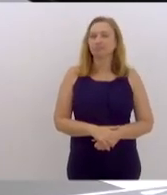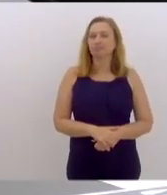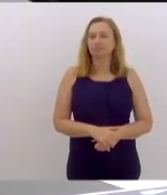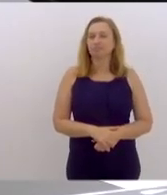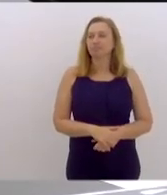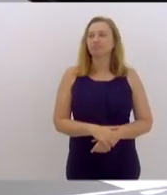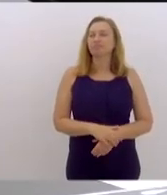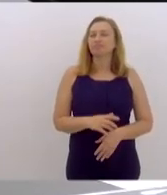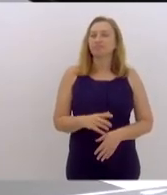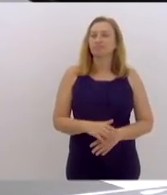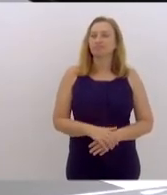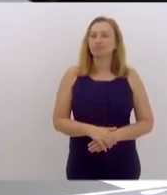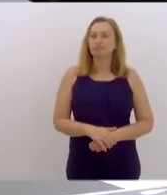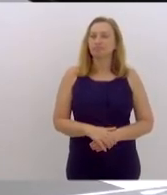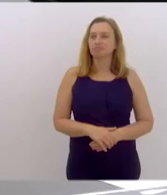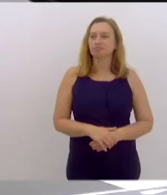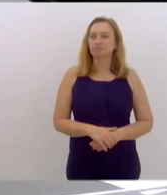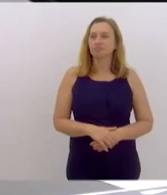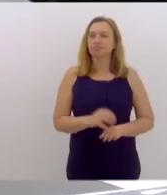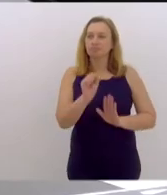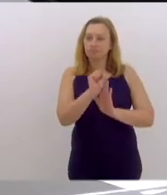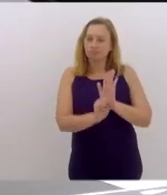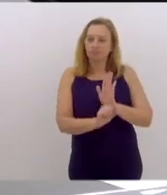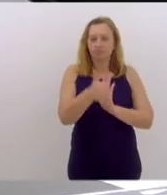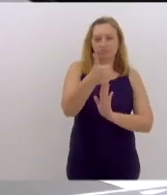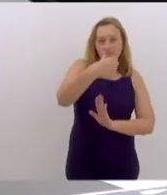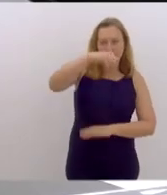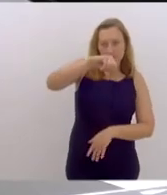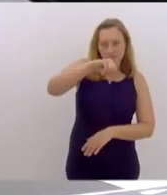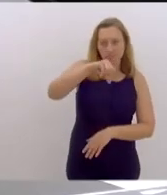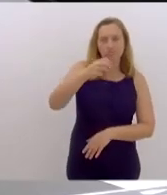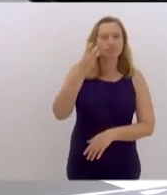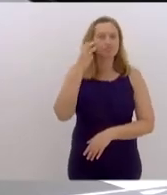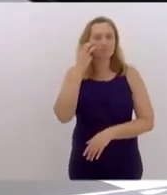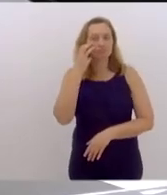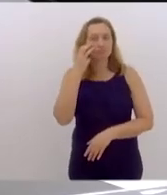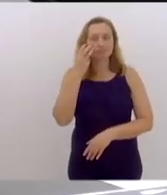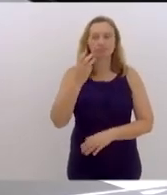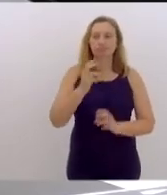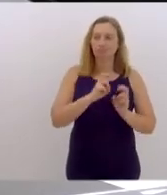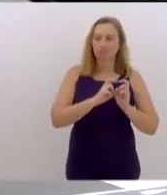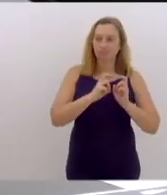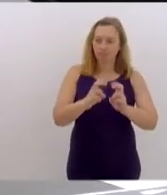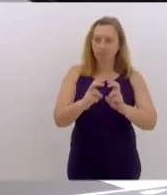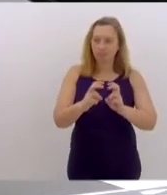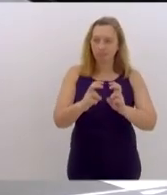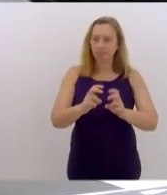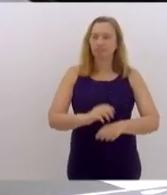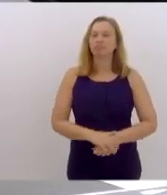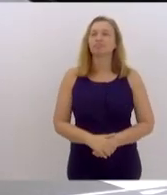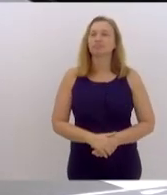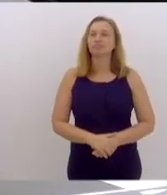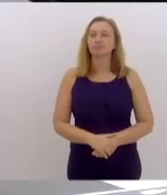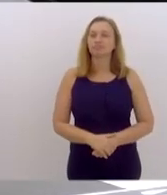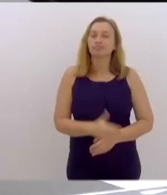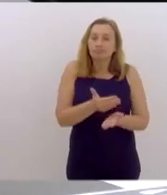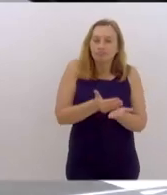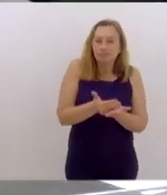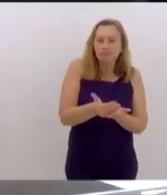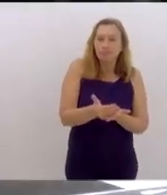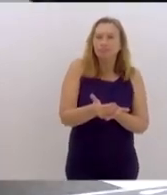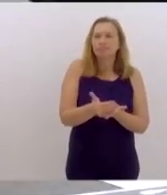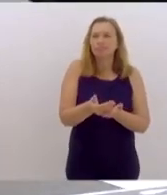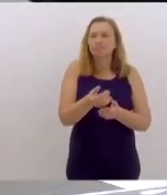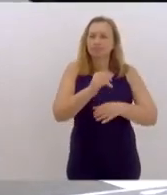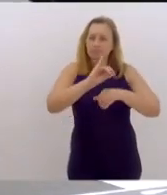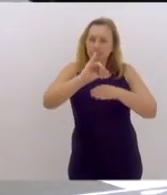temos que considerar que desde o século 19 waldeck Setor Ferroviário foi iniciado